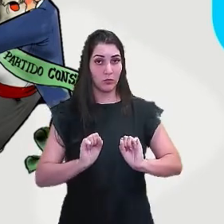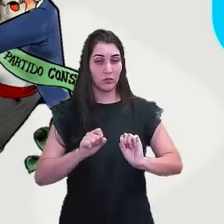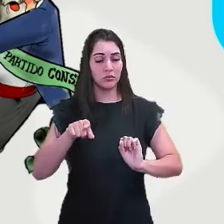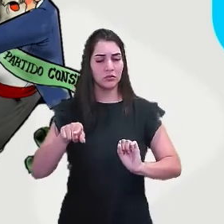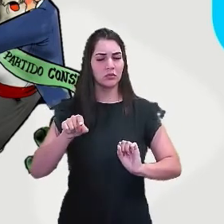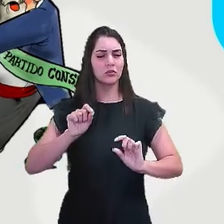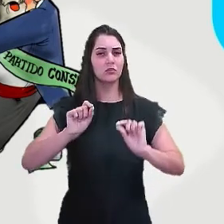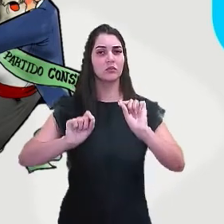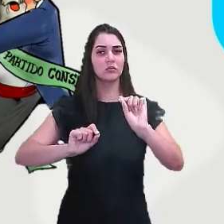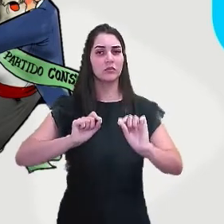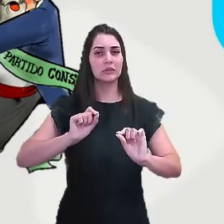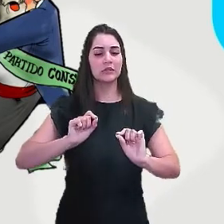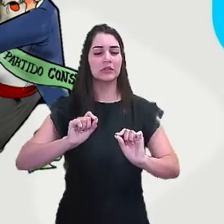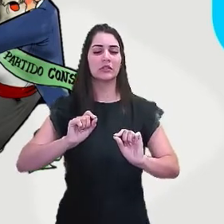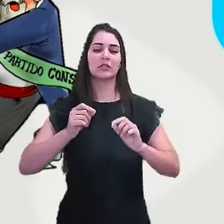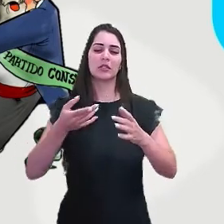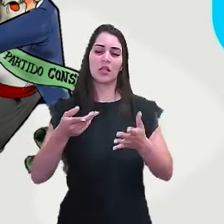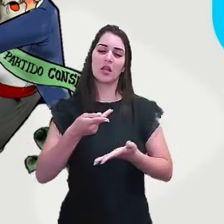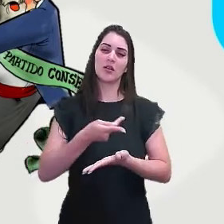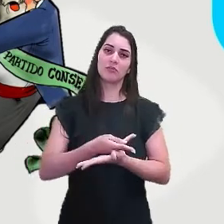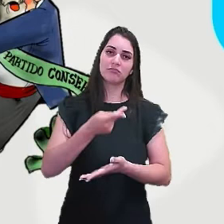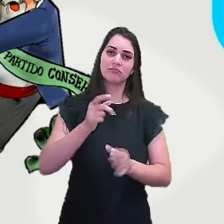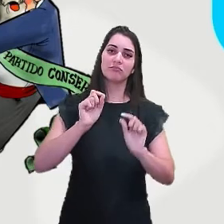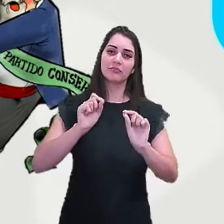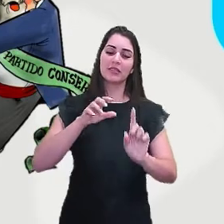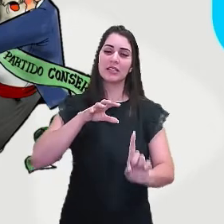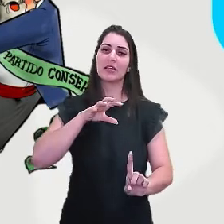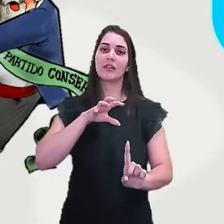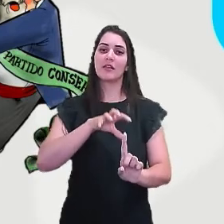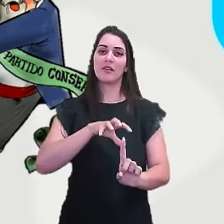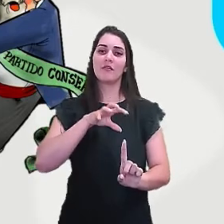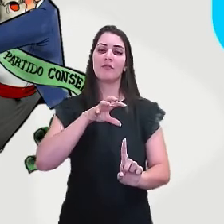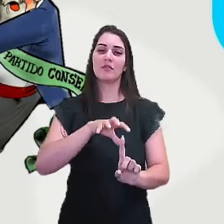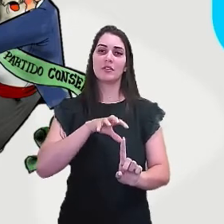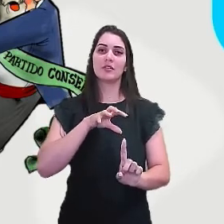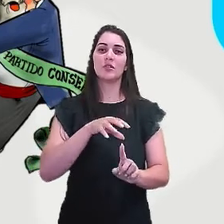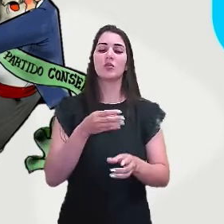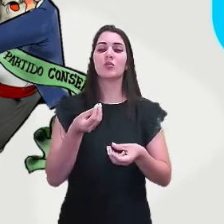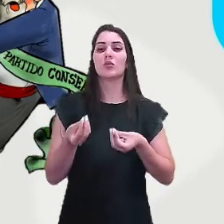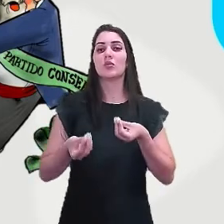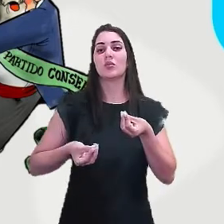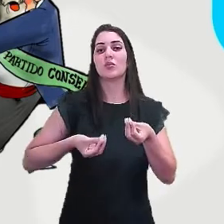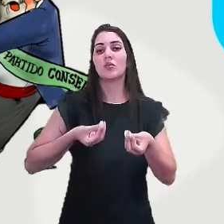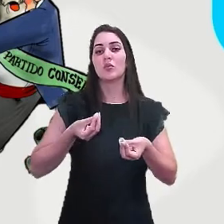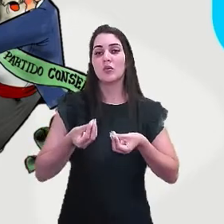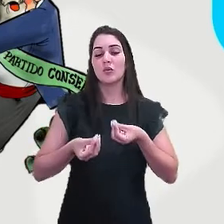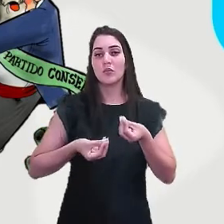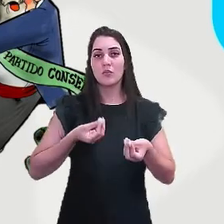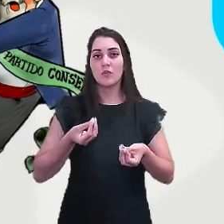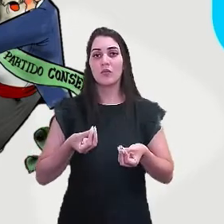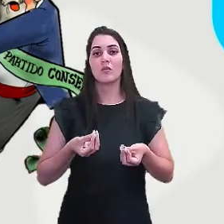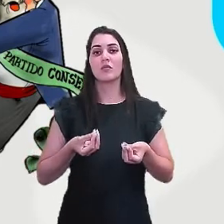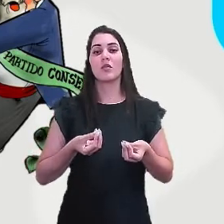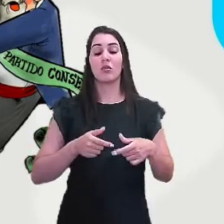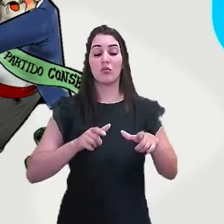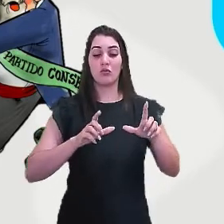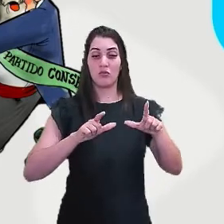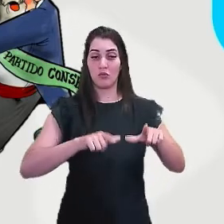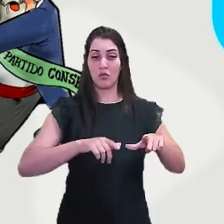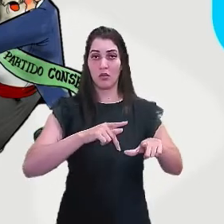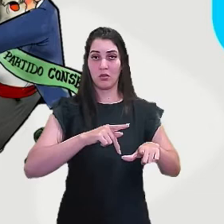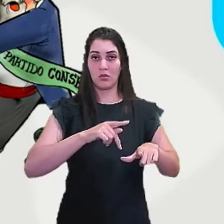aí, consequentemente, influenciou a forma como nas províncias